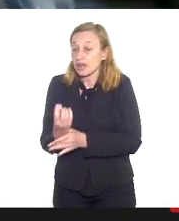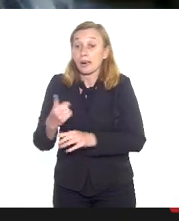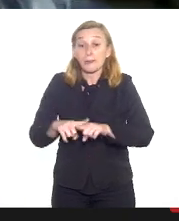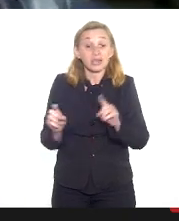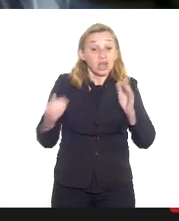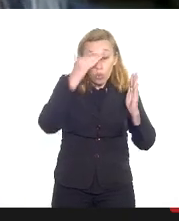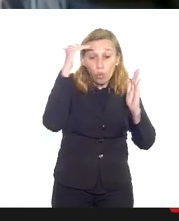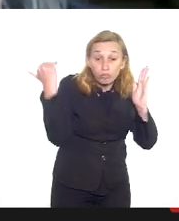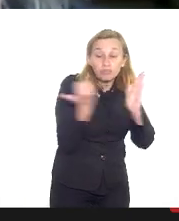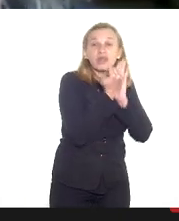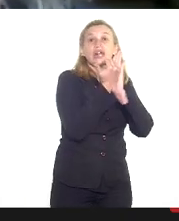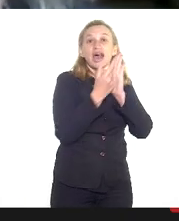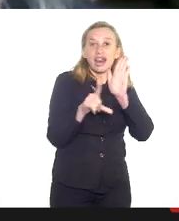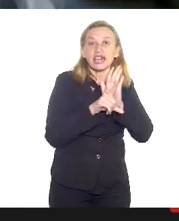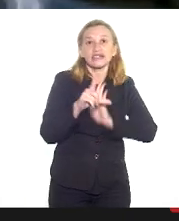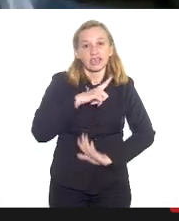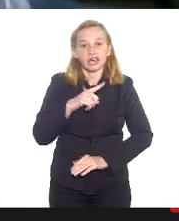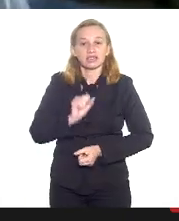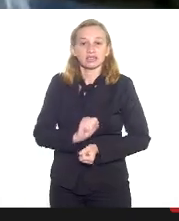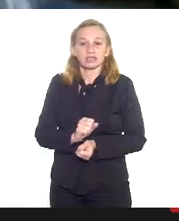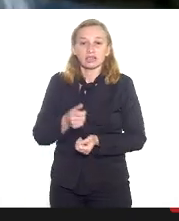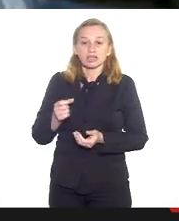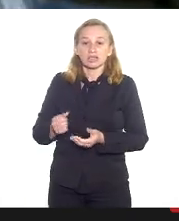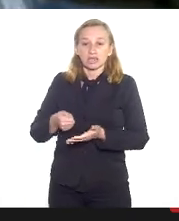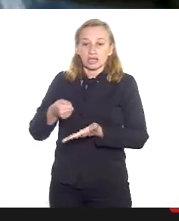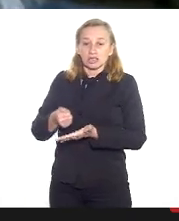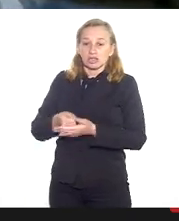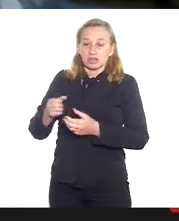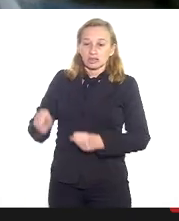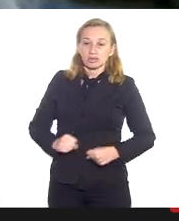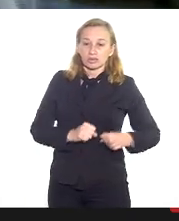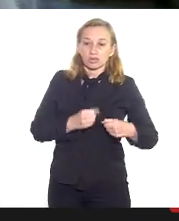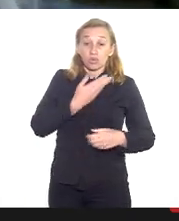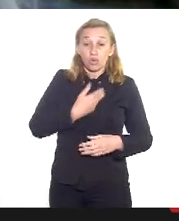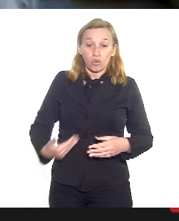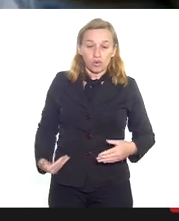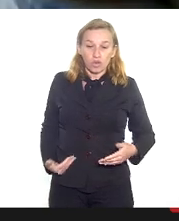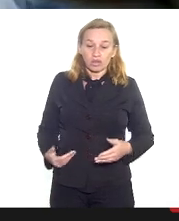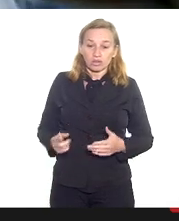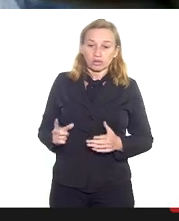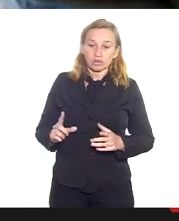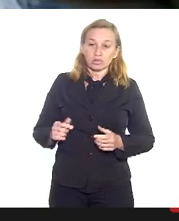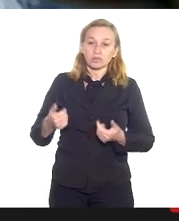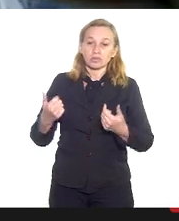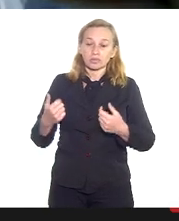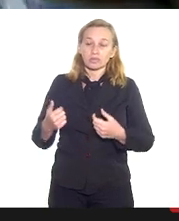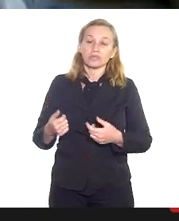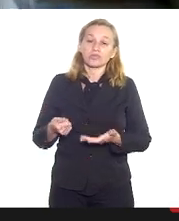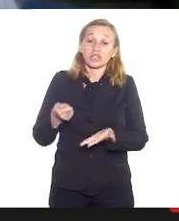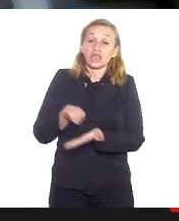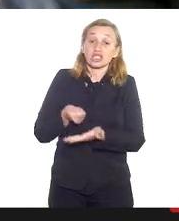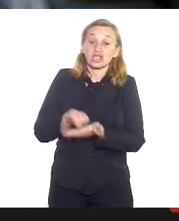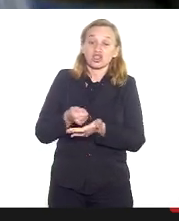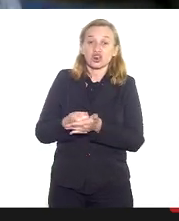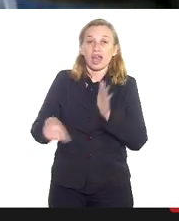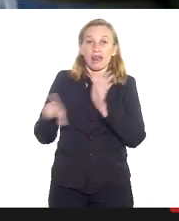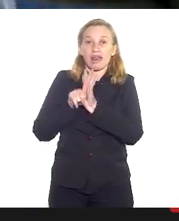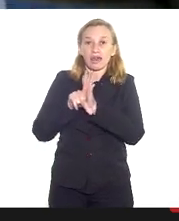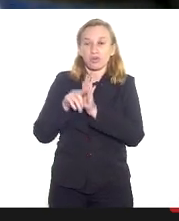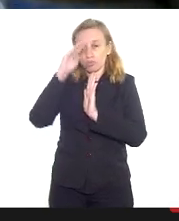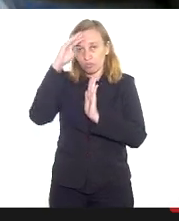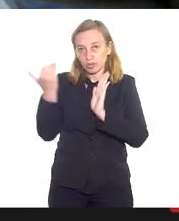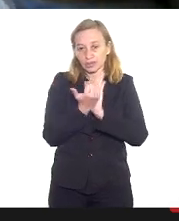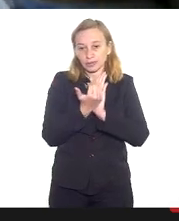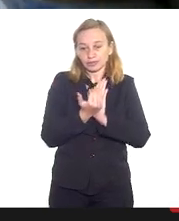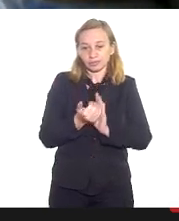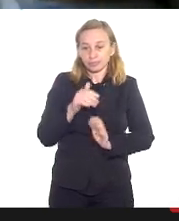cumprir as existentes. A autoridade pública existe para cumprir a lei. Não precisa que faça uma lei para.